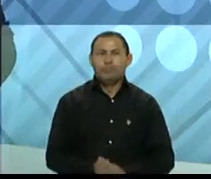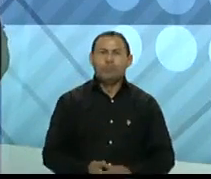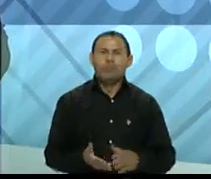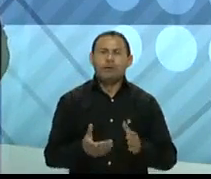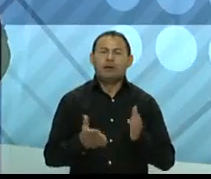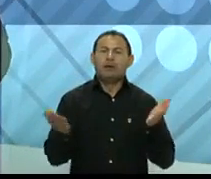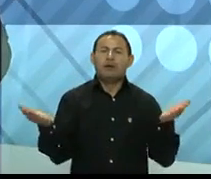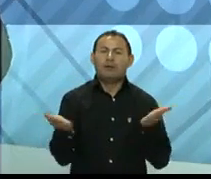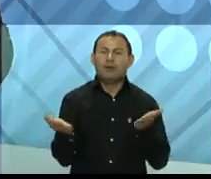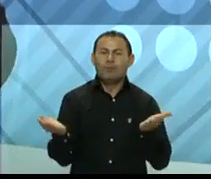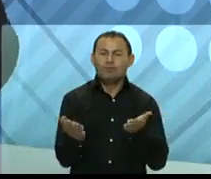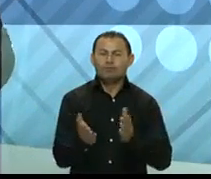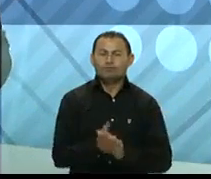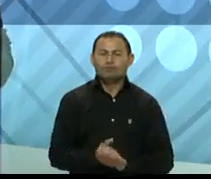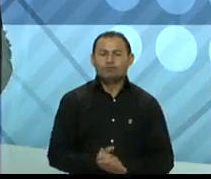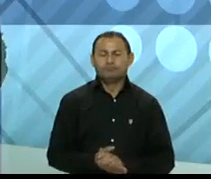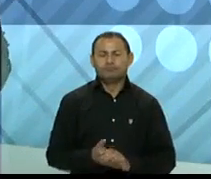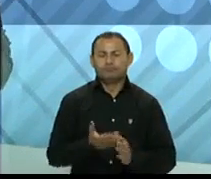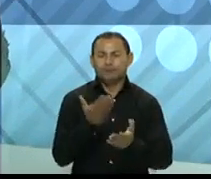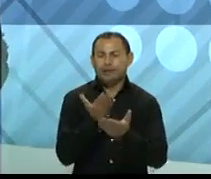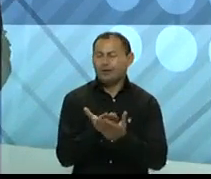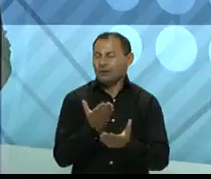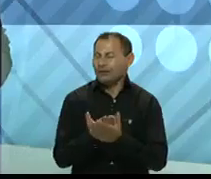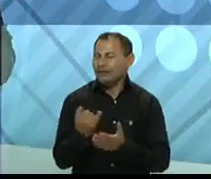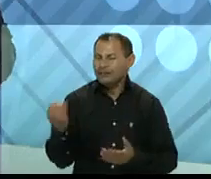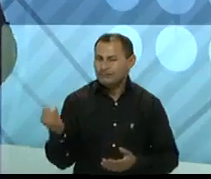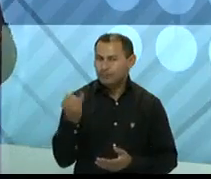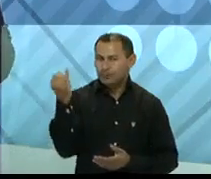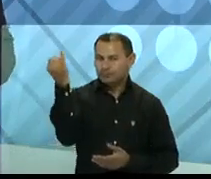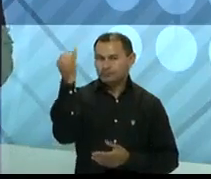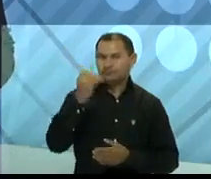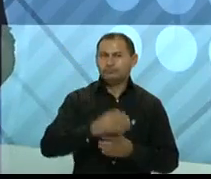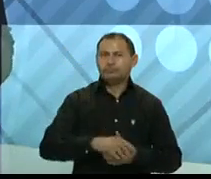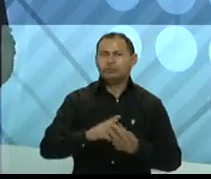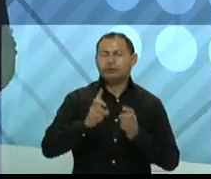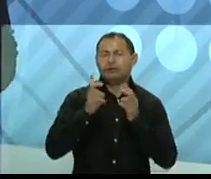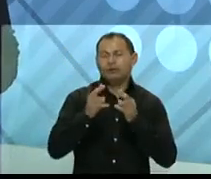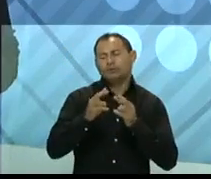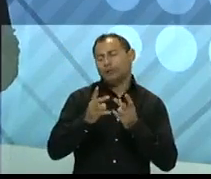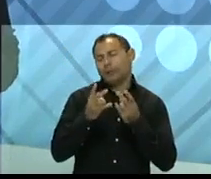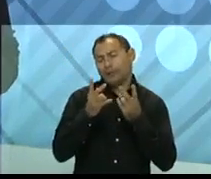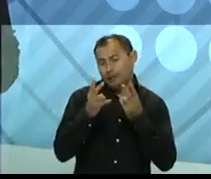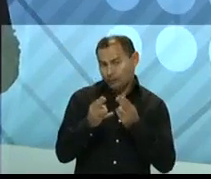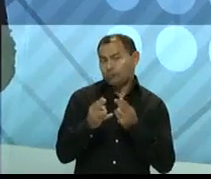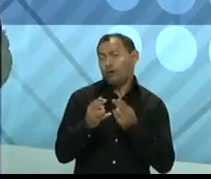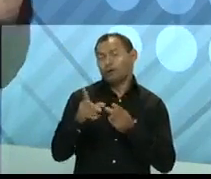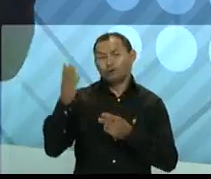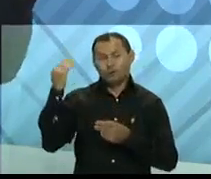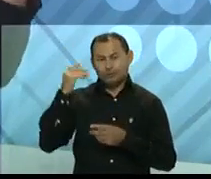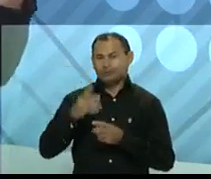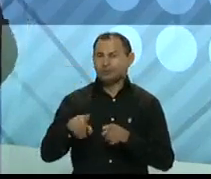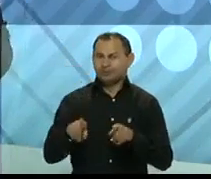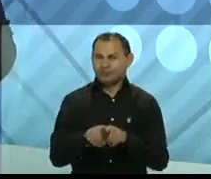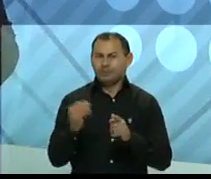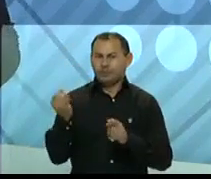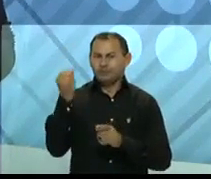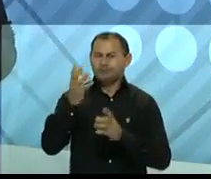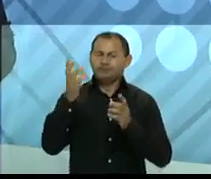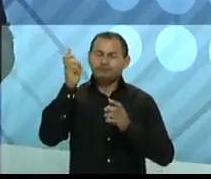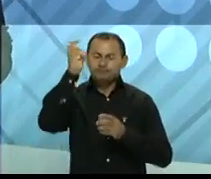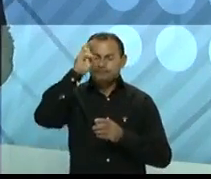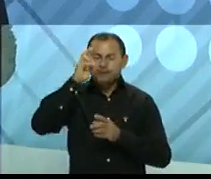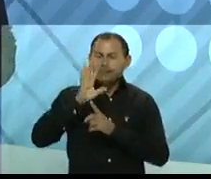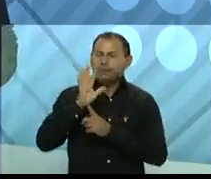Então, hoje é uma aula extremamente importante, não tanto quanto as outras, mas ela também é importante. Quero retomar